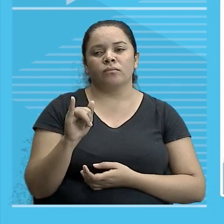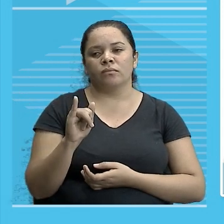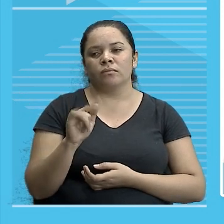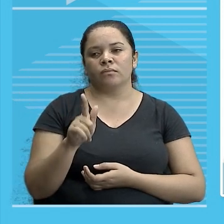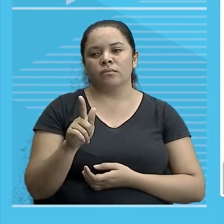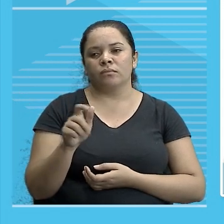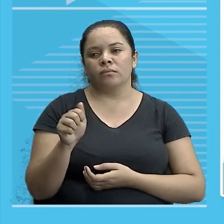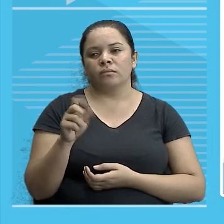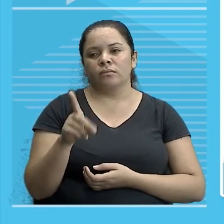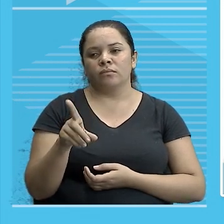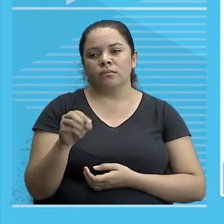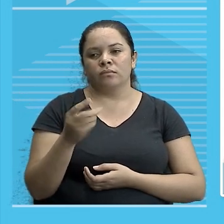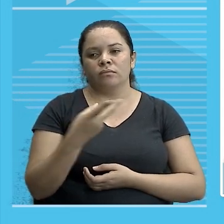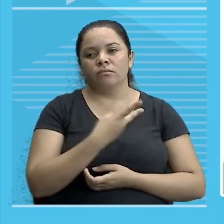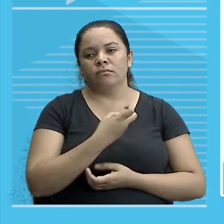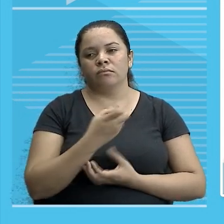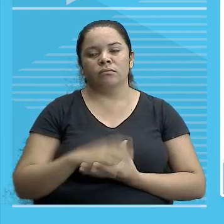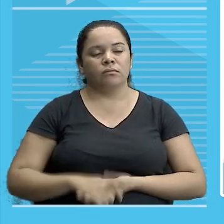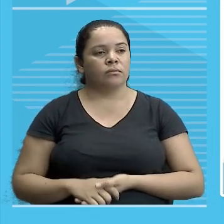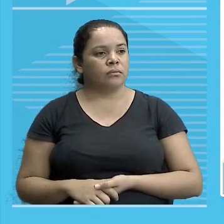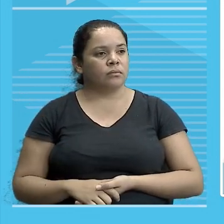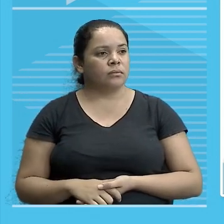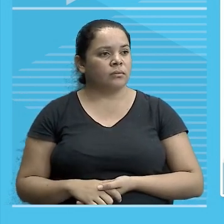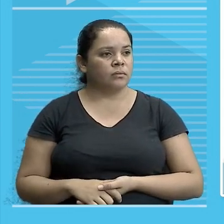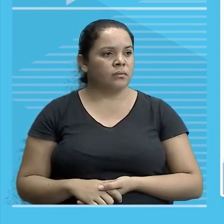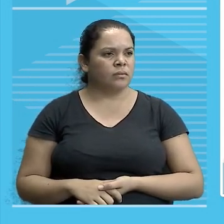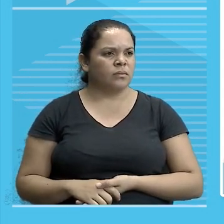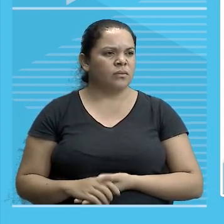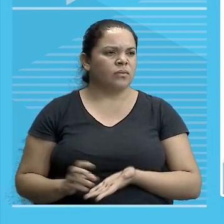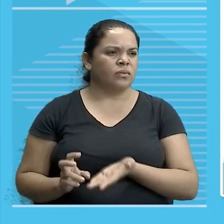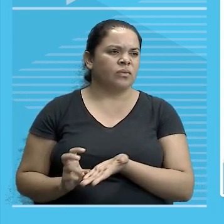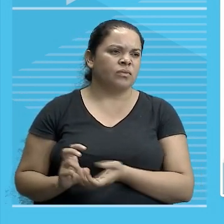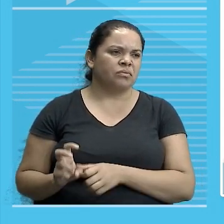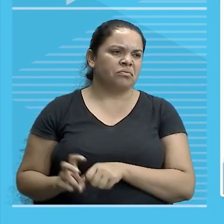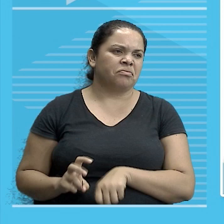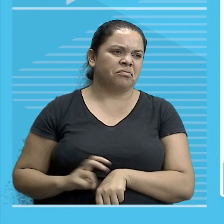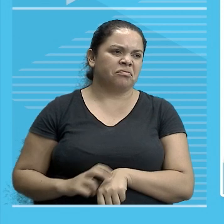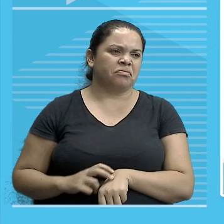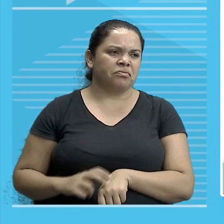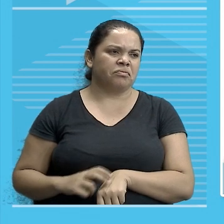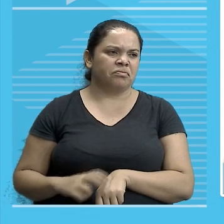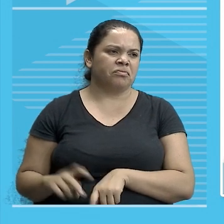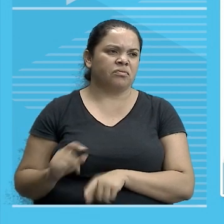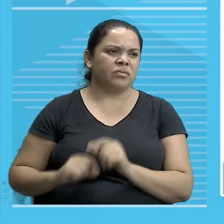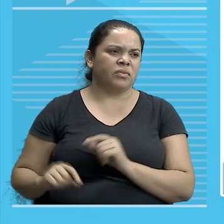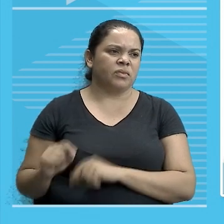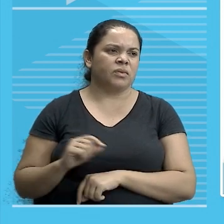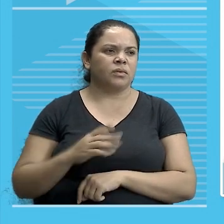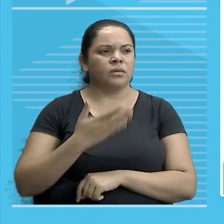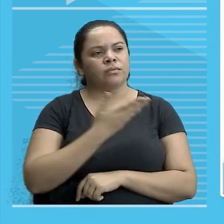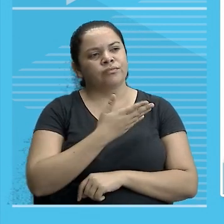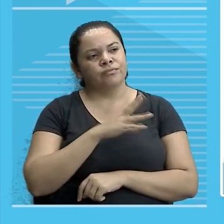Ó. Professor, esse negócio verde aqui embaixo dele é o quê? Vesícula biliar. O fígado produz a